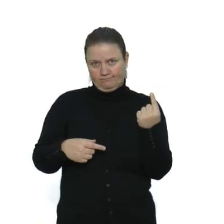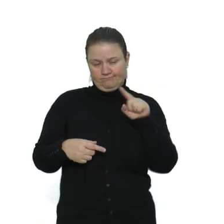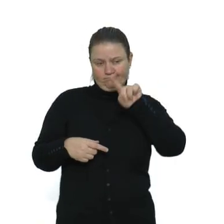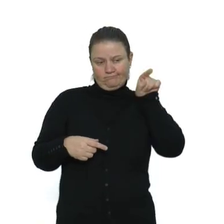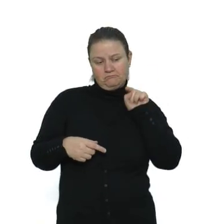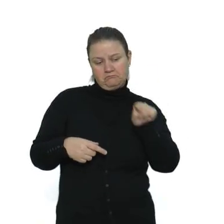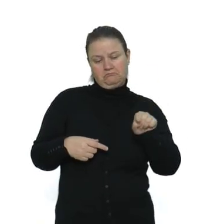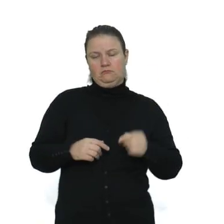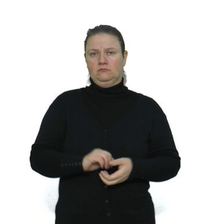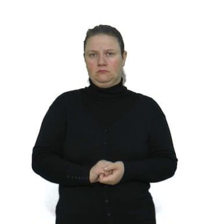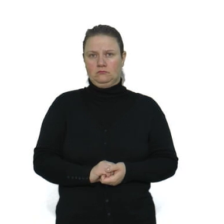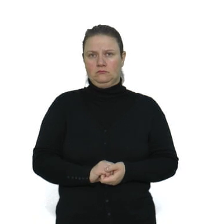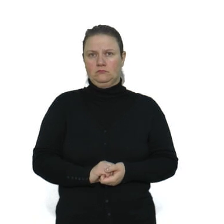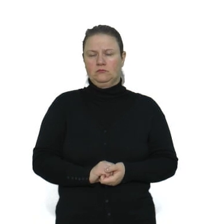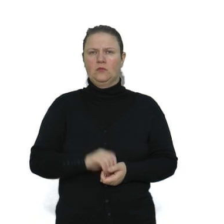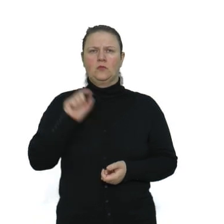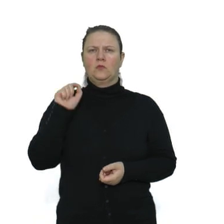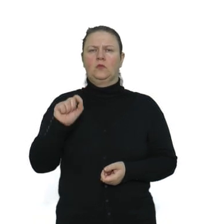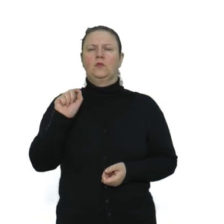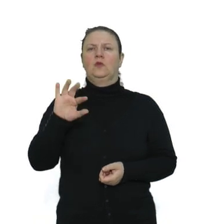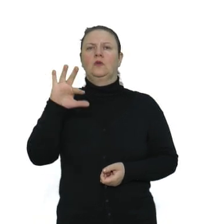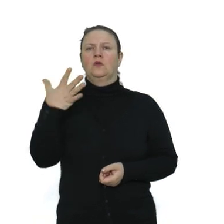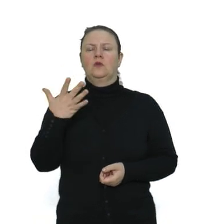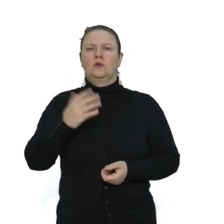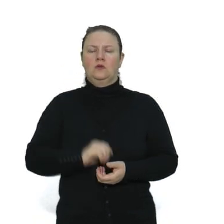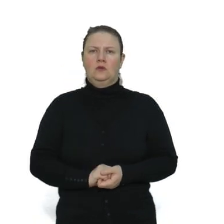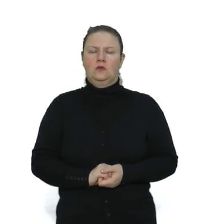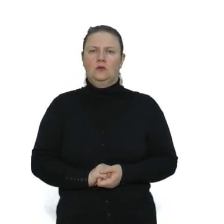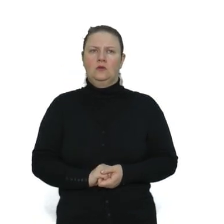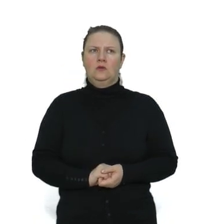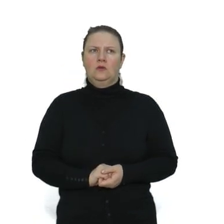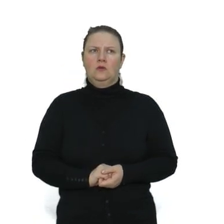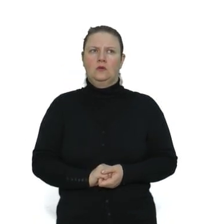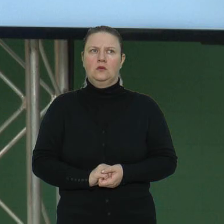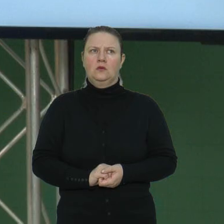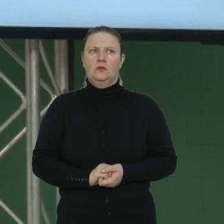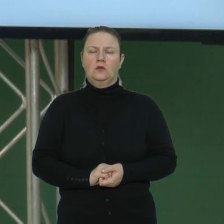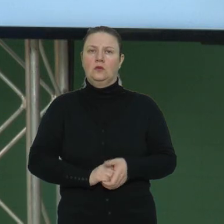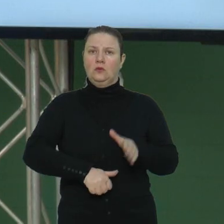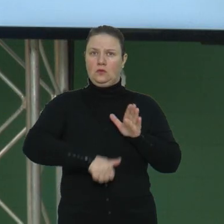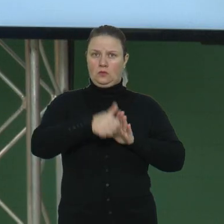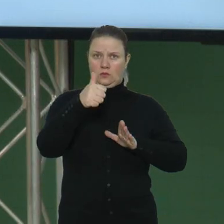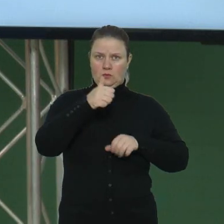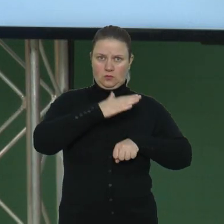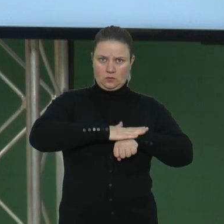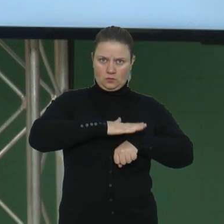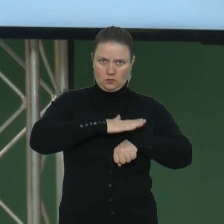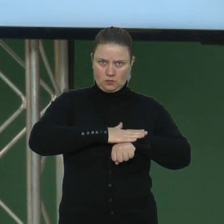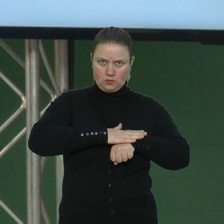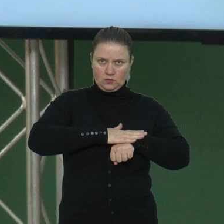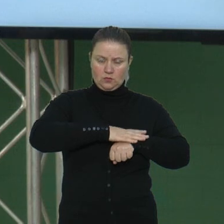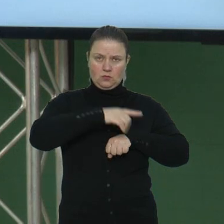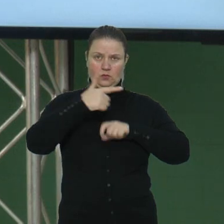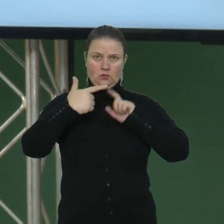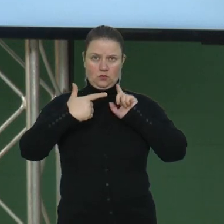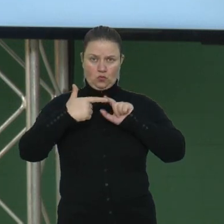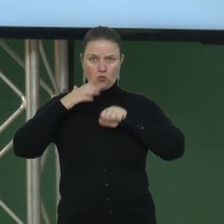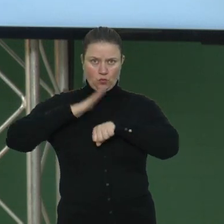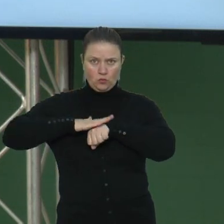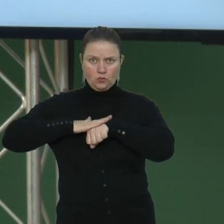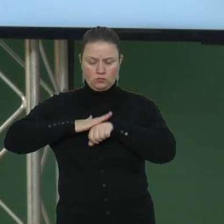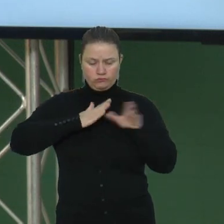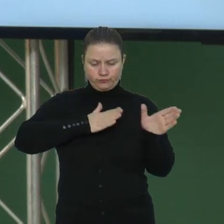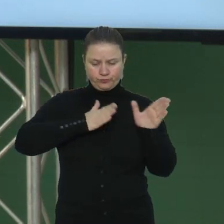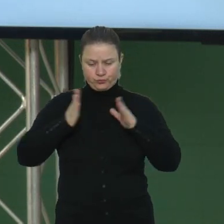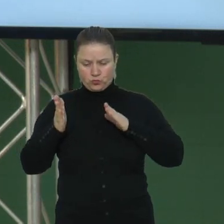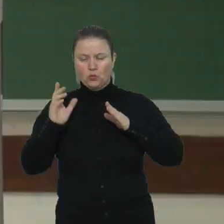certo? E daí o que acontece aqui? Quando eu faço isso no primeiro, no meio, posso fazer no primeiro e no segundo também.